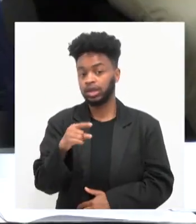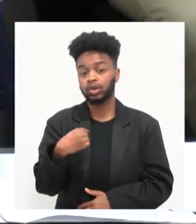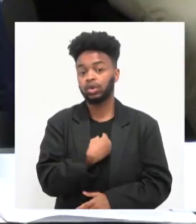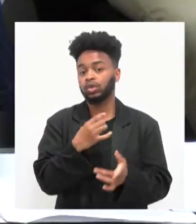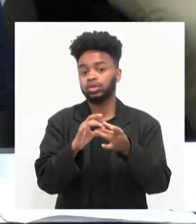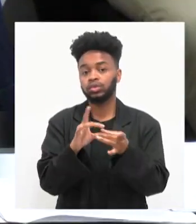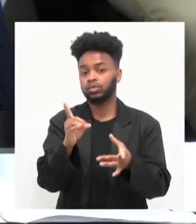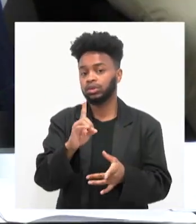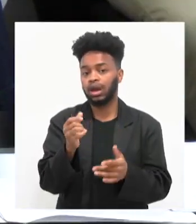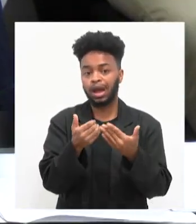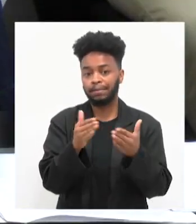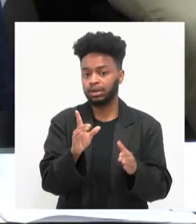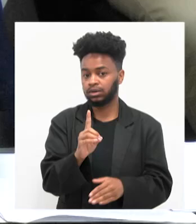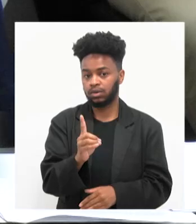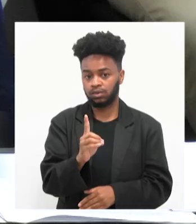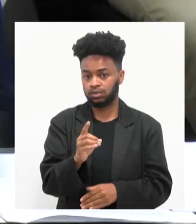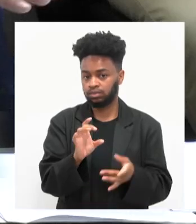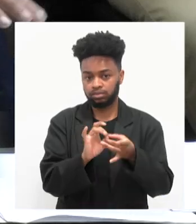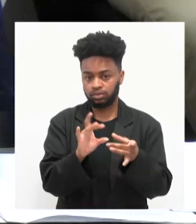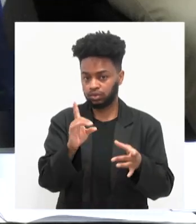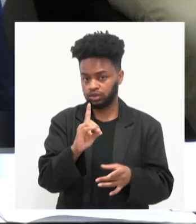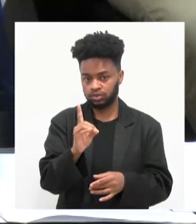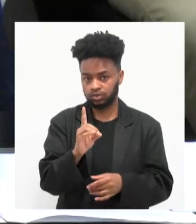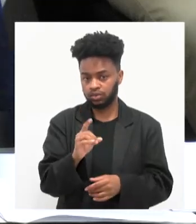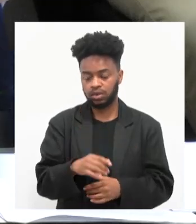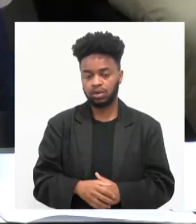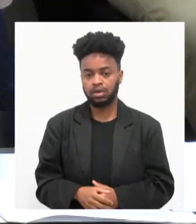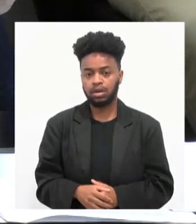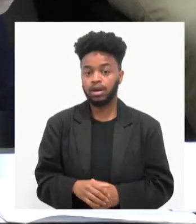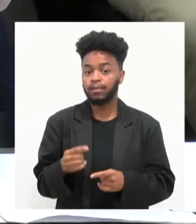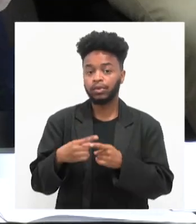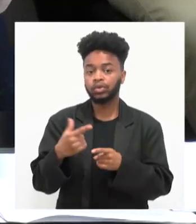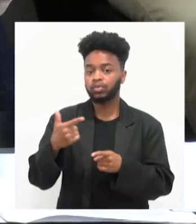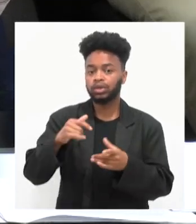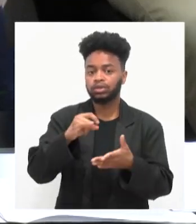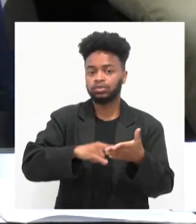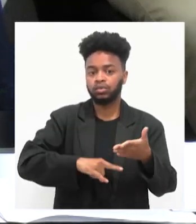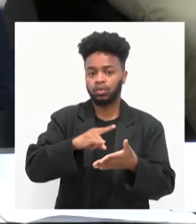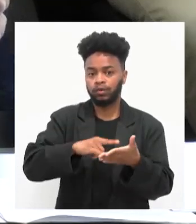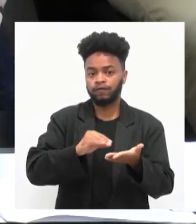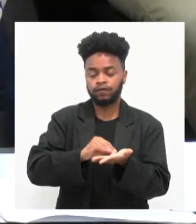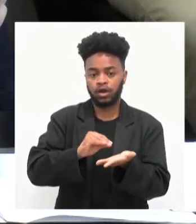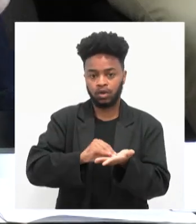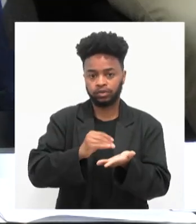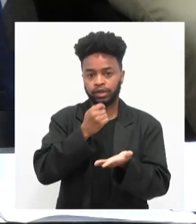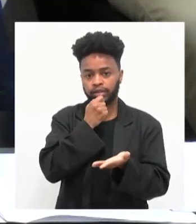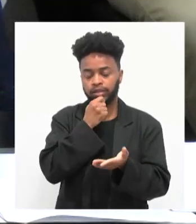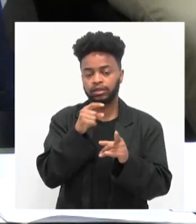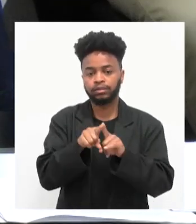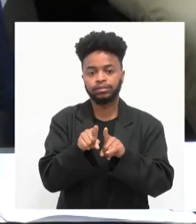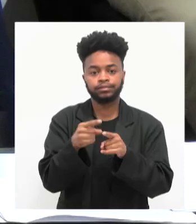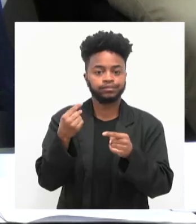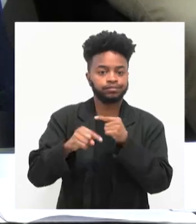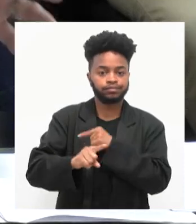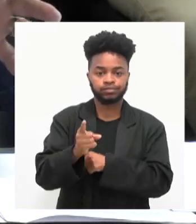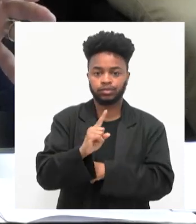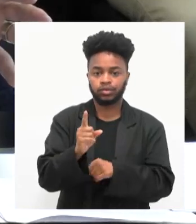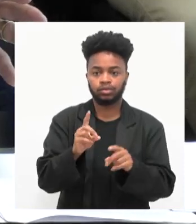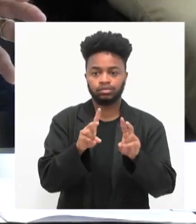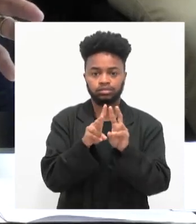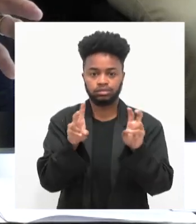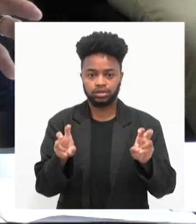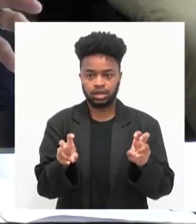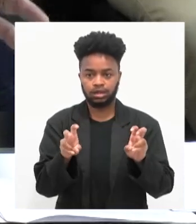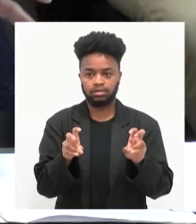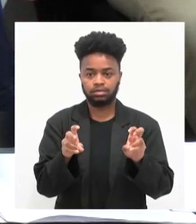autorizamos eles a abrirem. Tá. Não autorizamos em função de não ter documentação e não estar de acordo com o que reza o termo